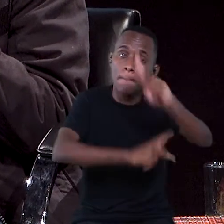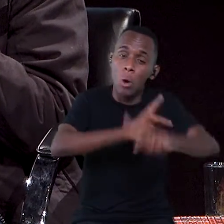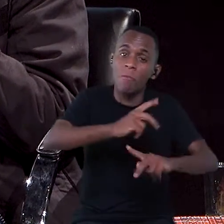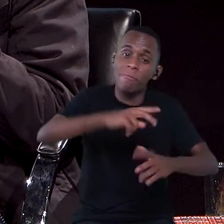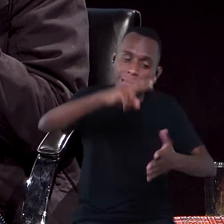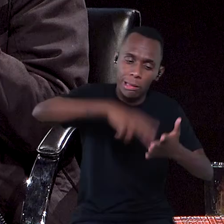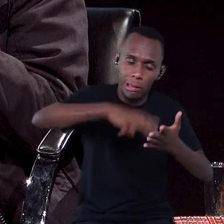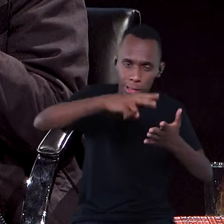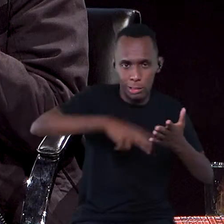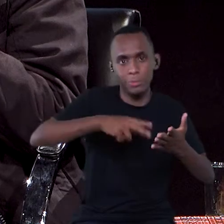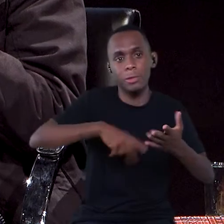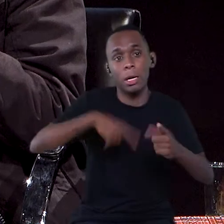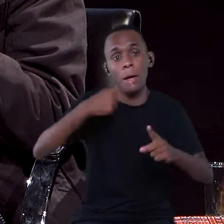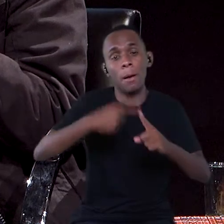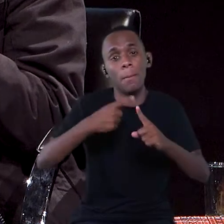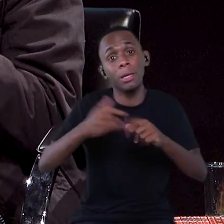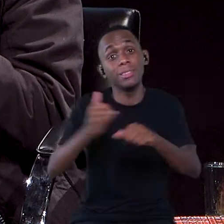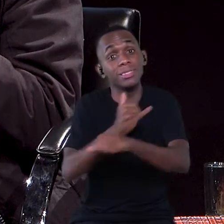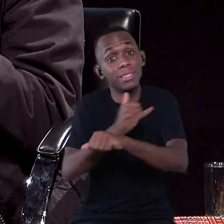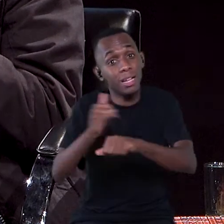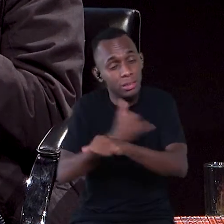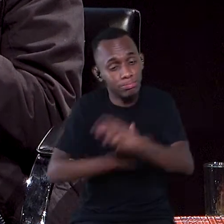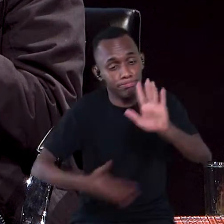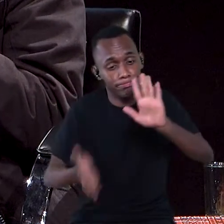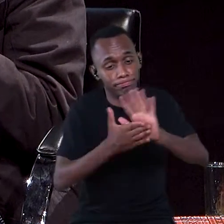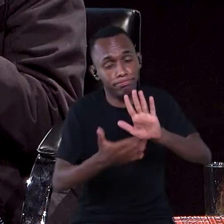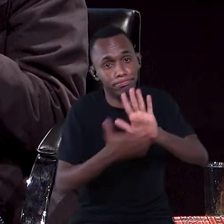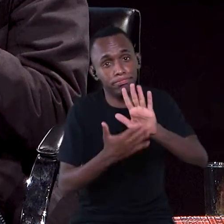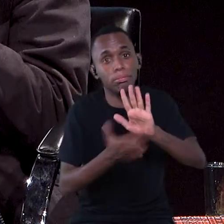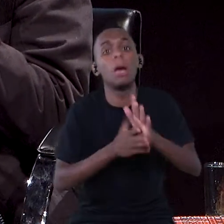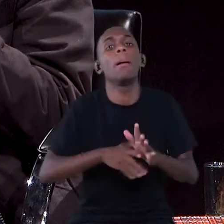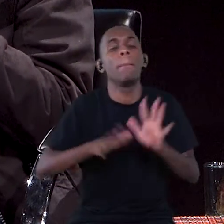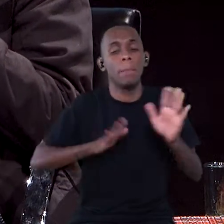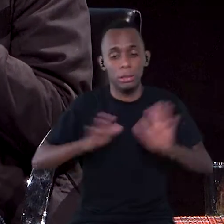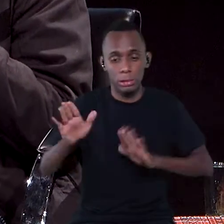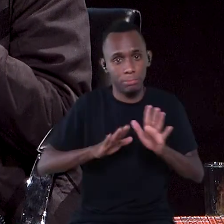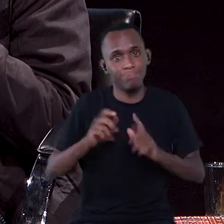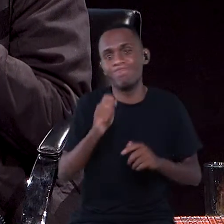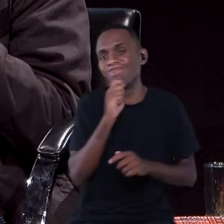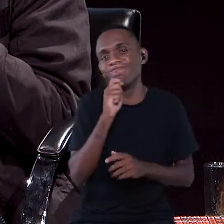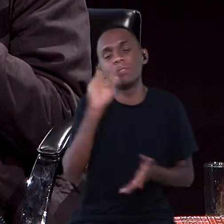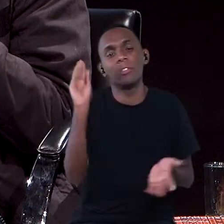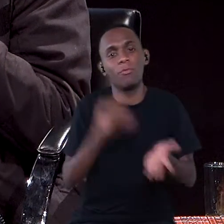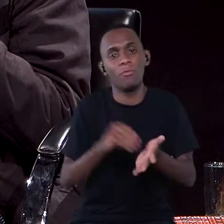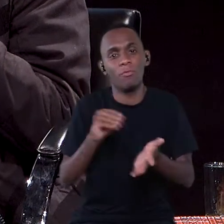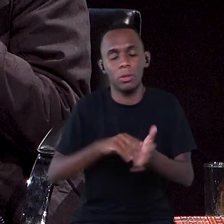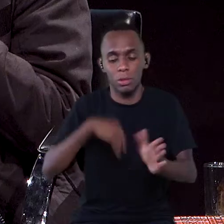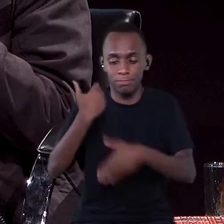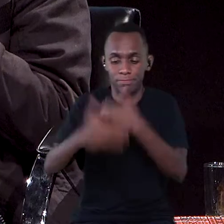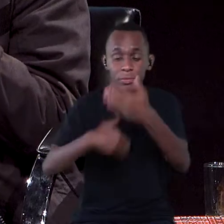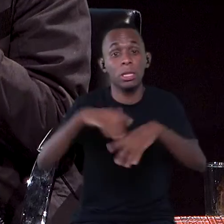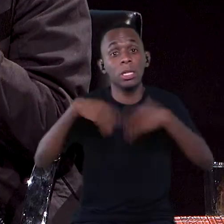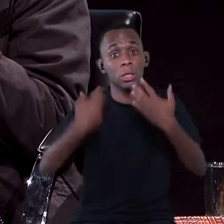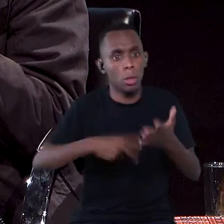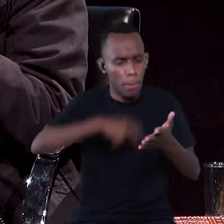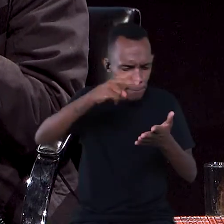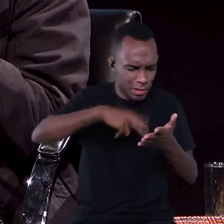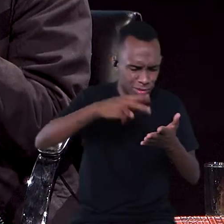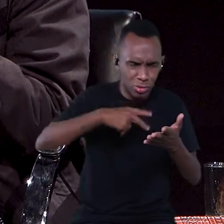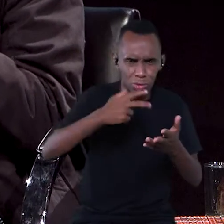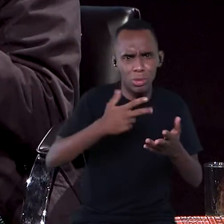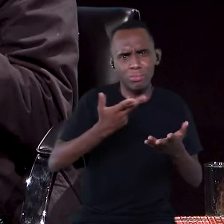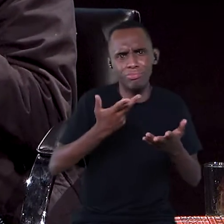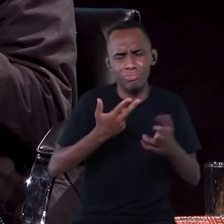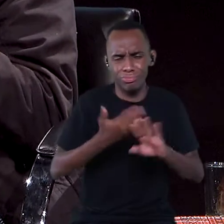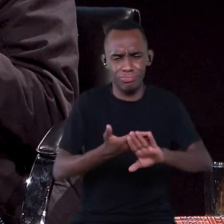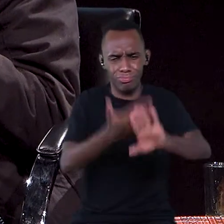leitor, porque técnicas estão sendo propostas para sensibilidades que ainda não são decifradas. Então, o leitor acaba se